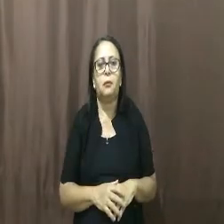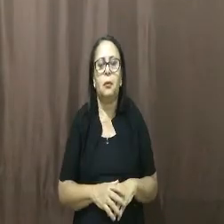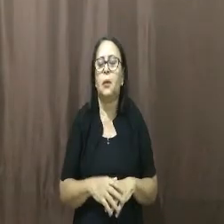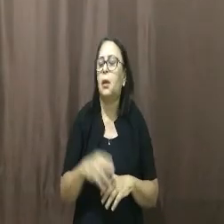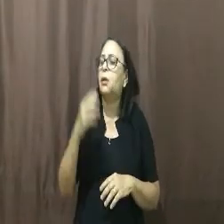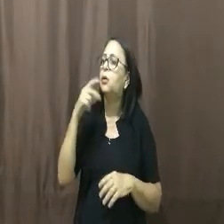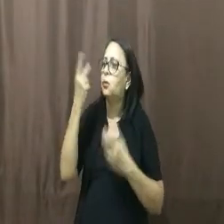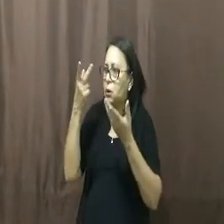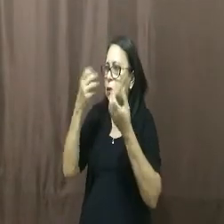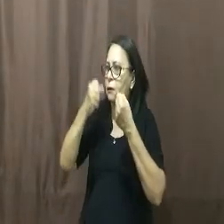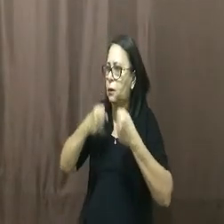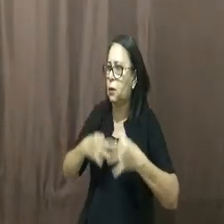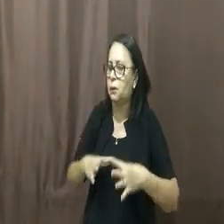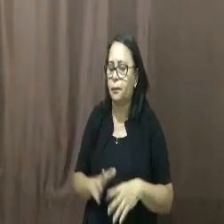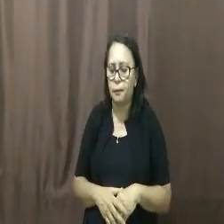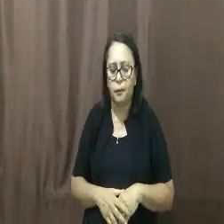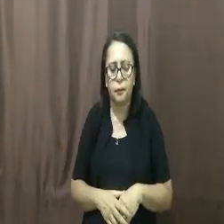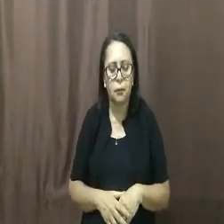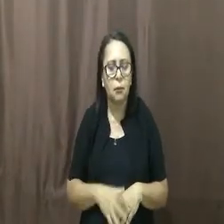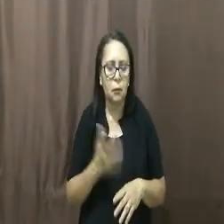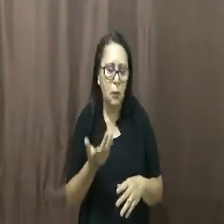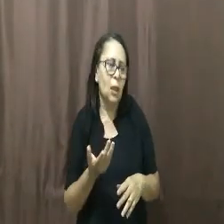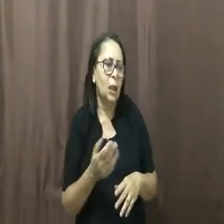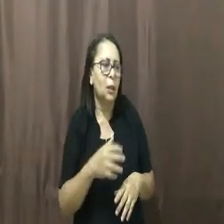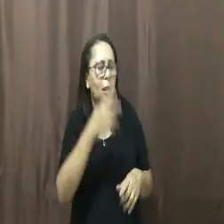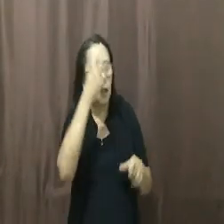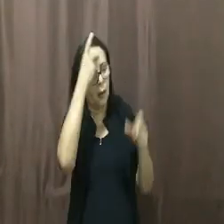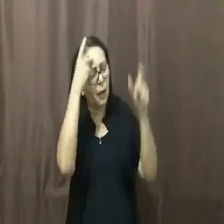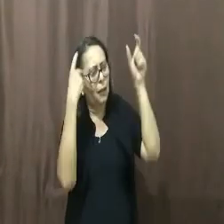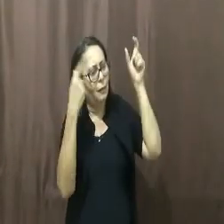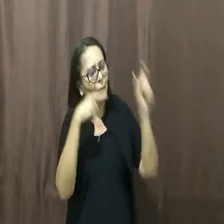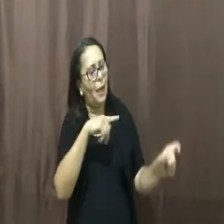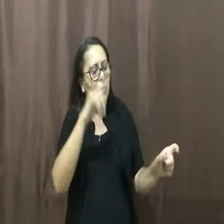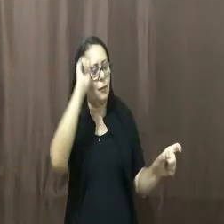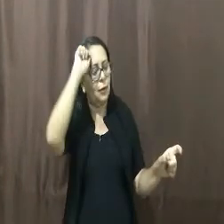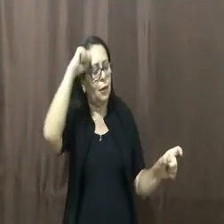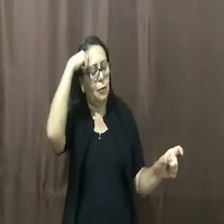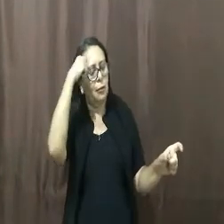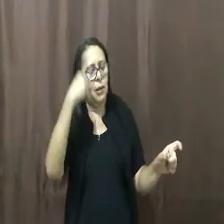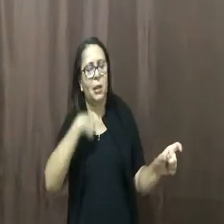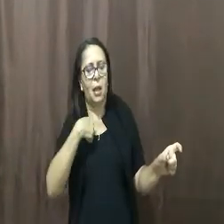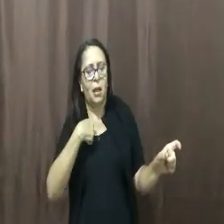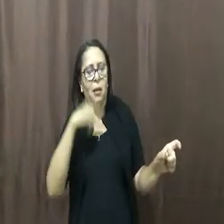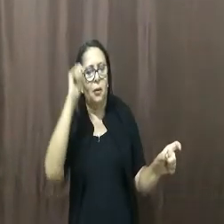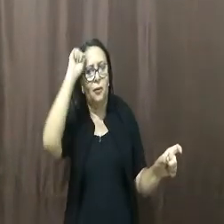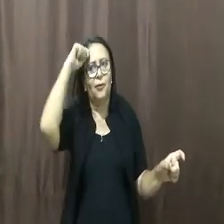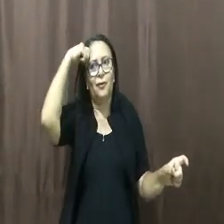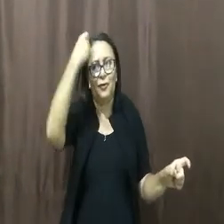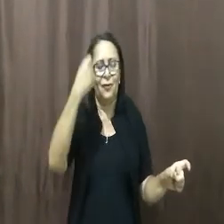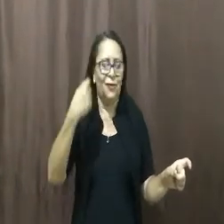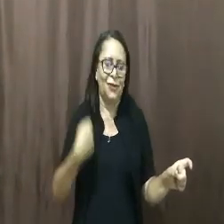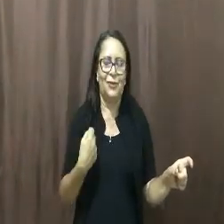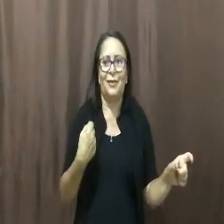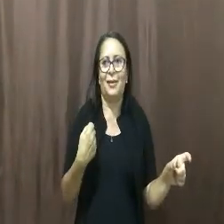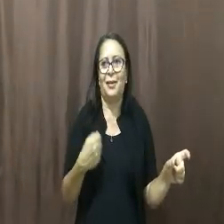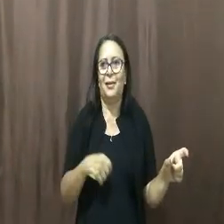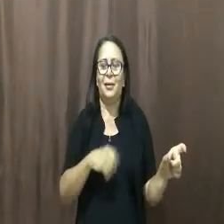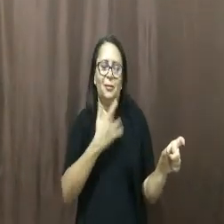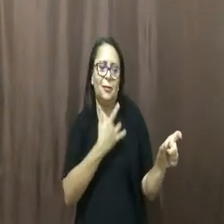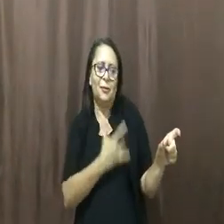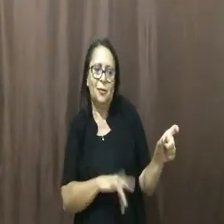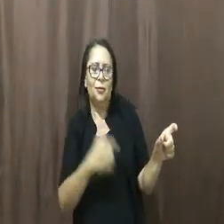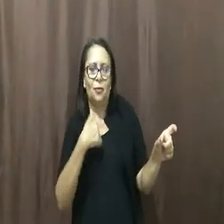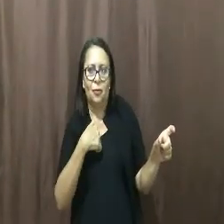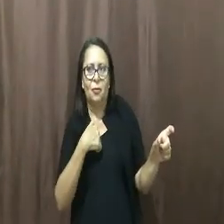tu comentasse sobre isso. Então, assim, essa questão desse vitimismo, desse coitadismo, essa negação aí,